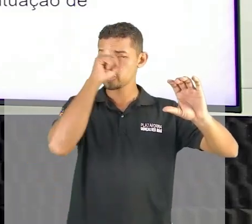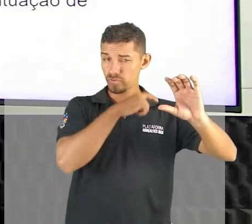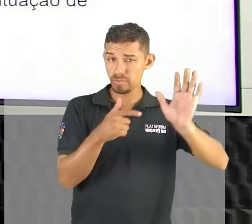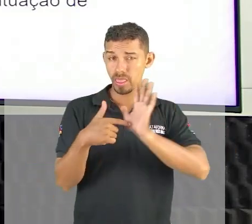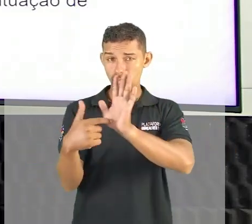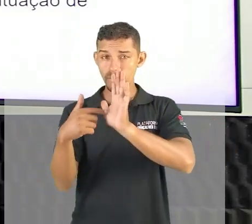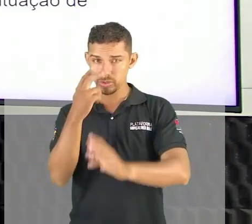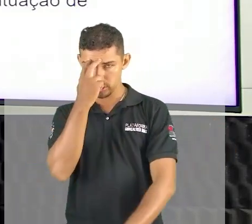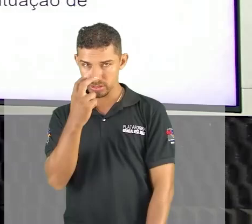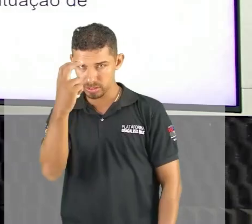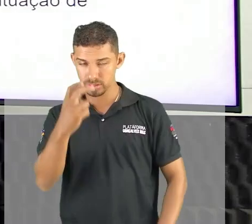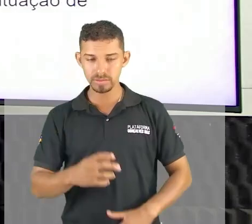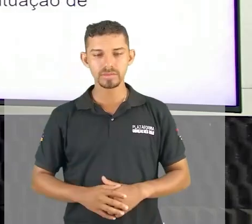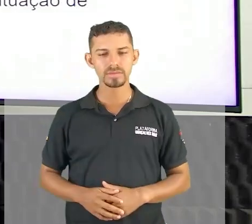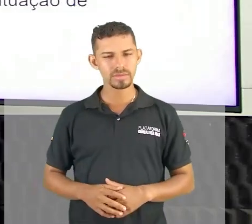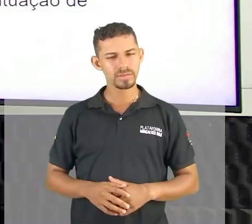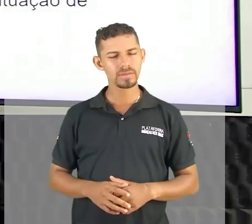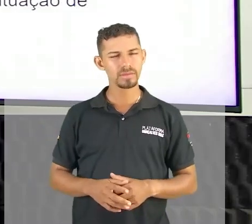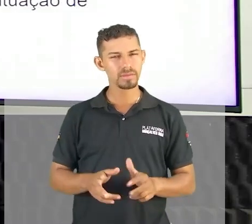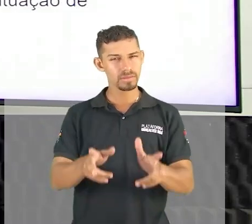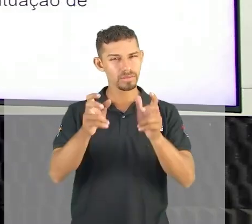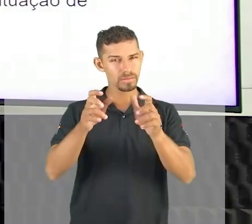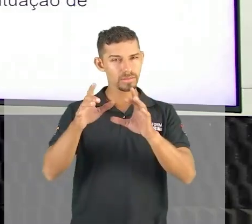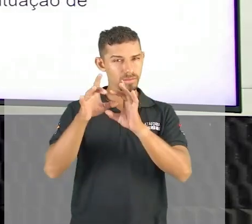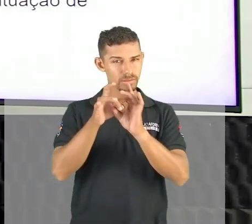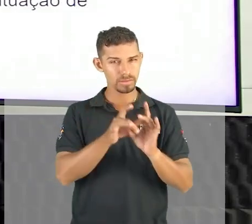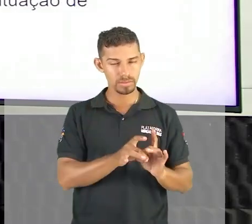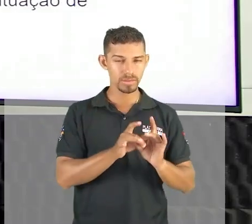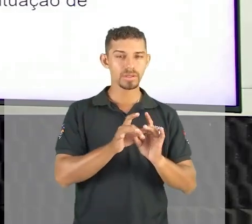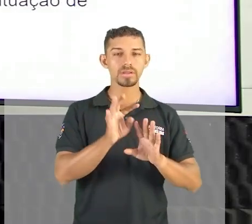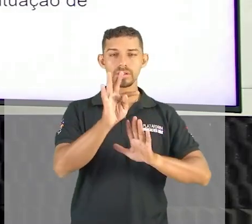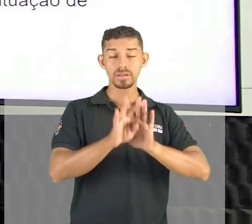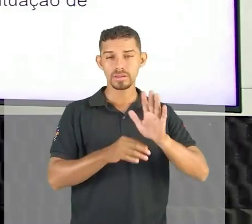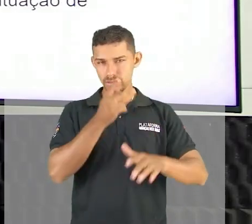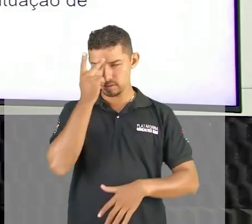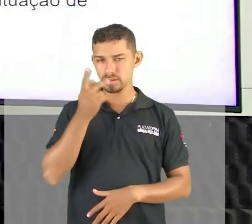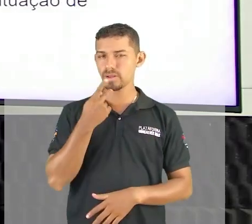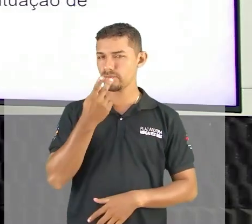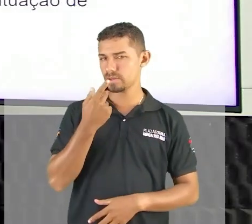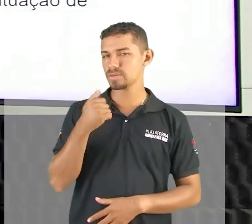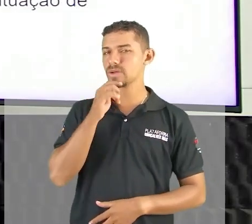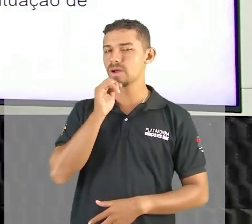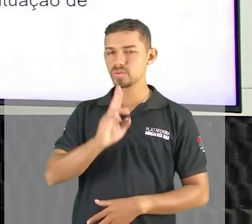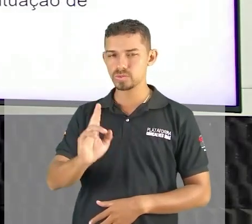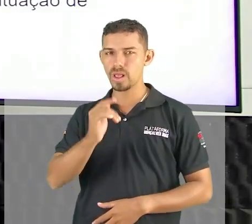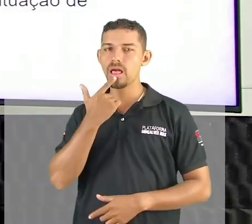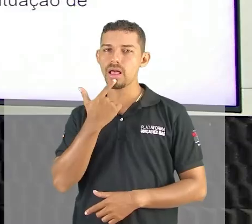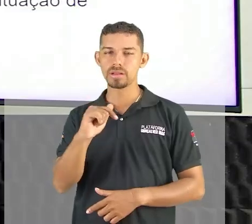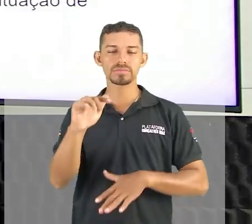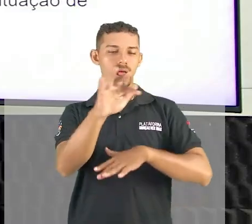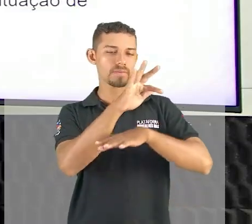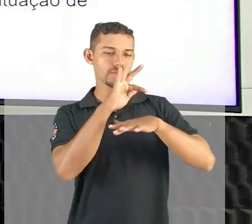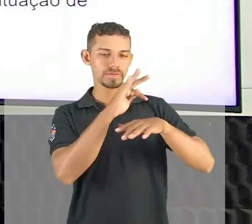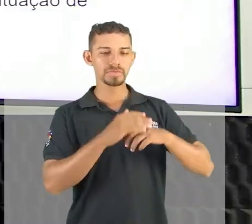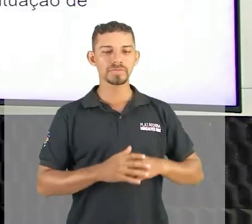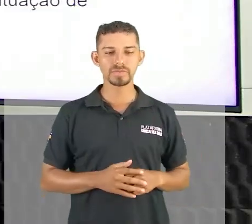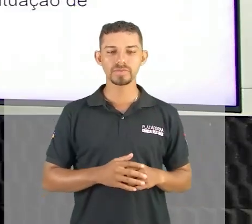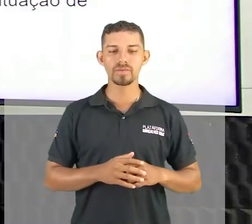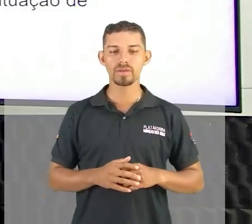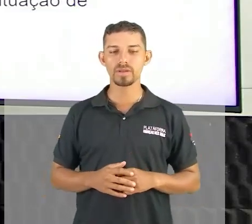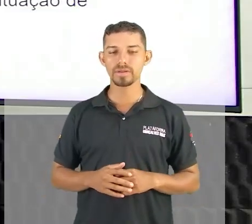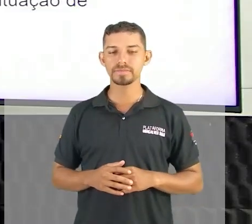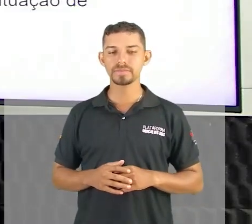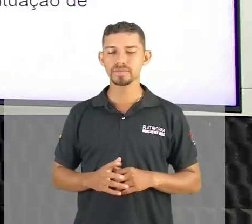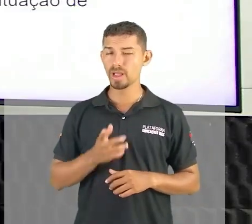inteligência então a gente percebe lá naquele contexto que eu mostrei da pessoa na padaria quando ele faz o uso né dessa linguagem toda rebuscada Então